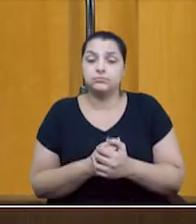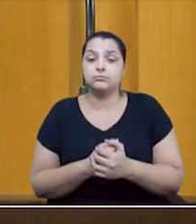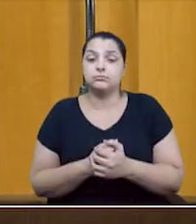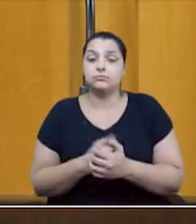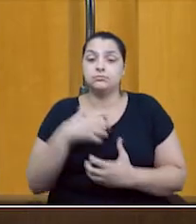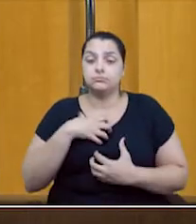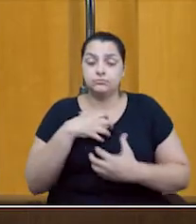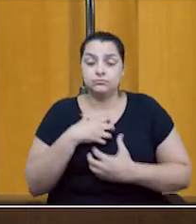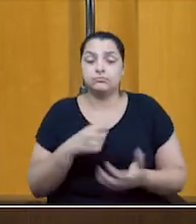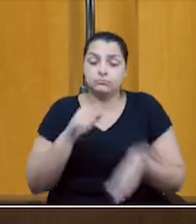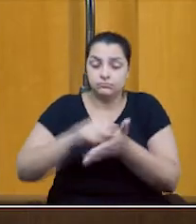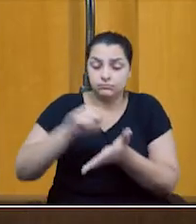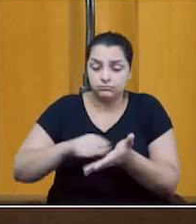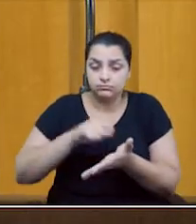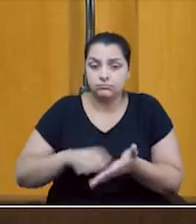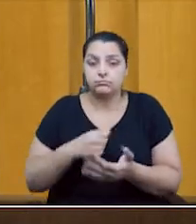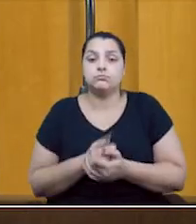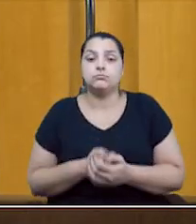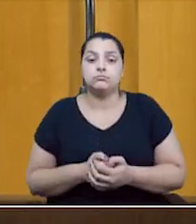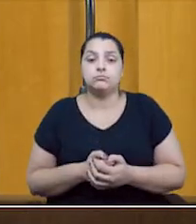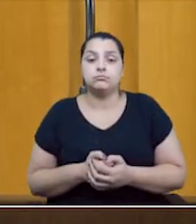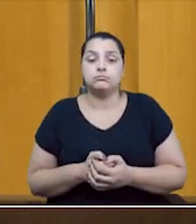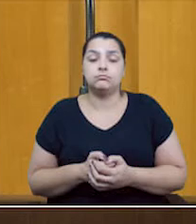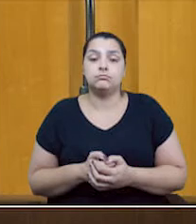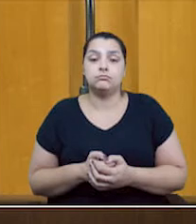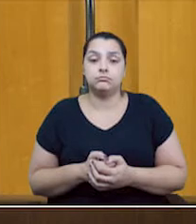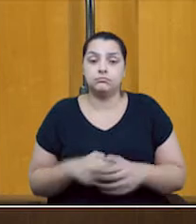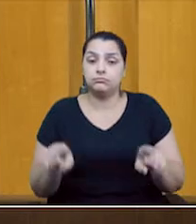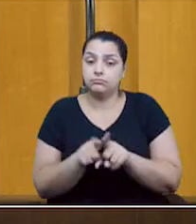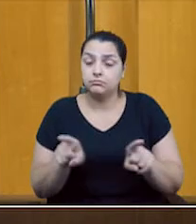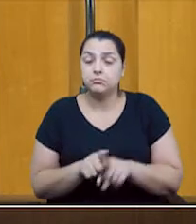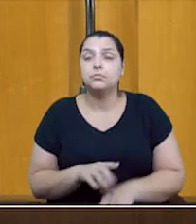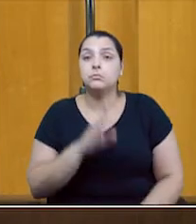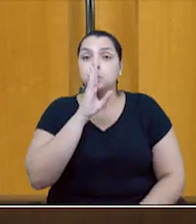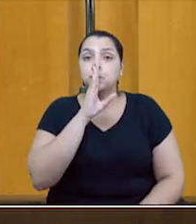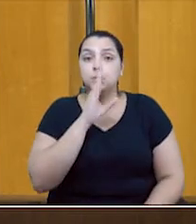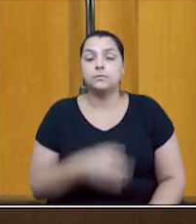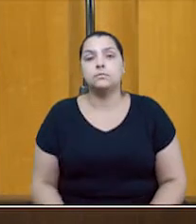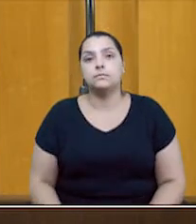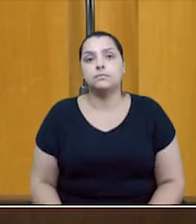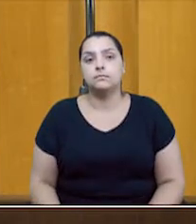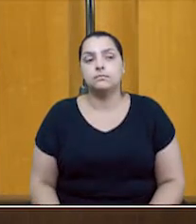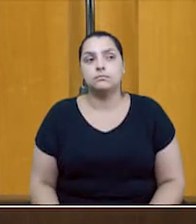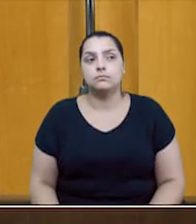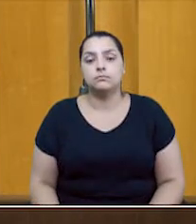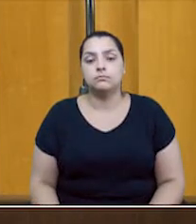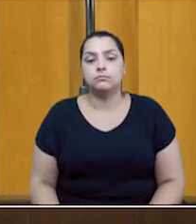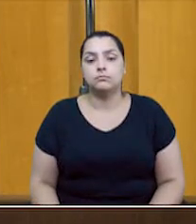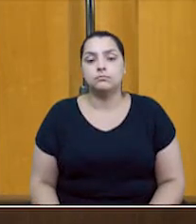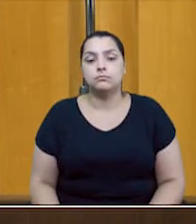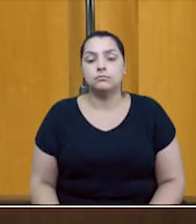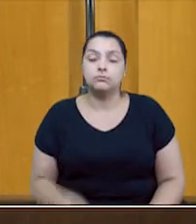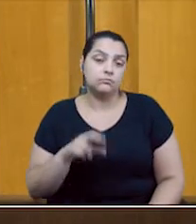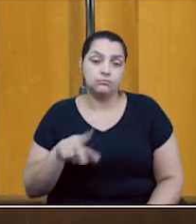escrita, a falada e até mesmo pelo silêncio, não se trata de quebra de